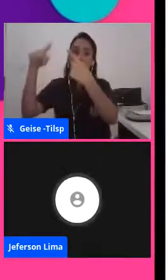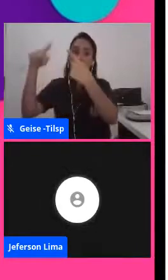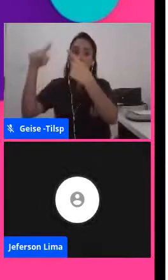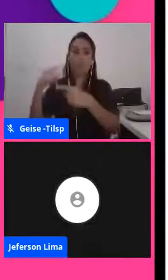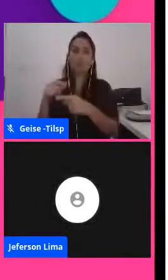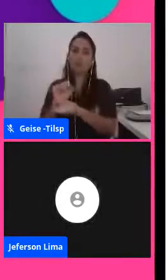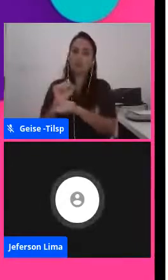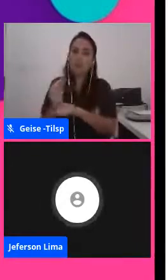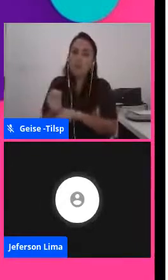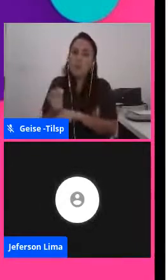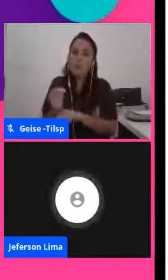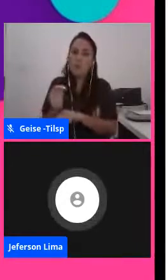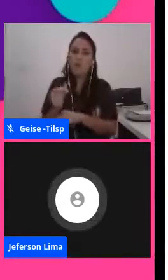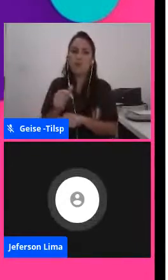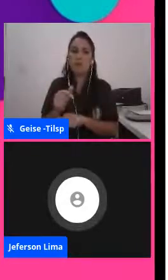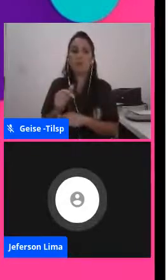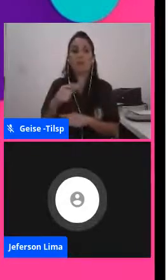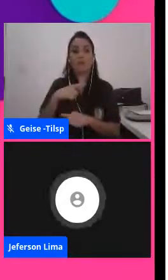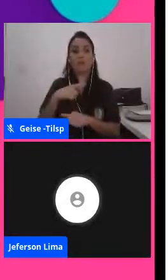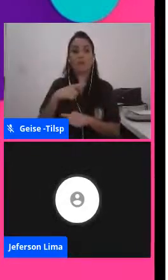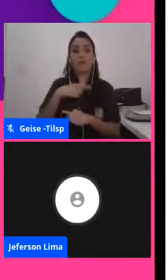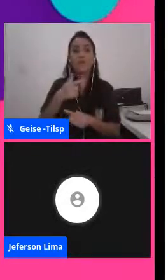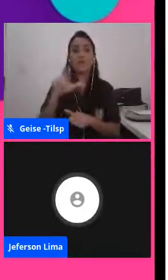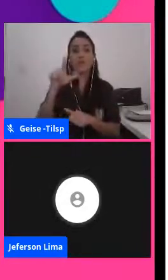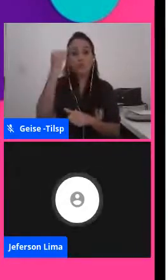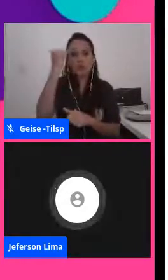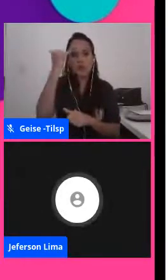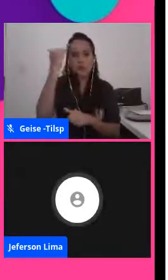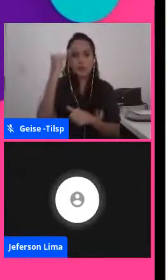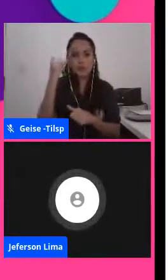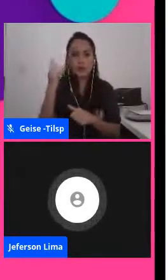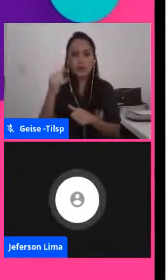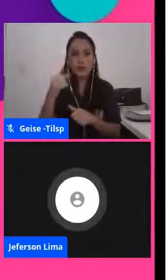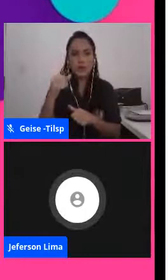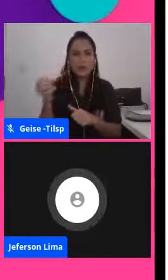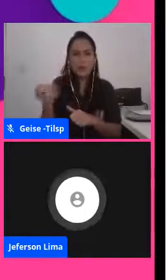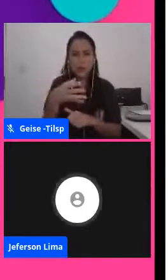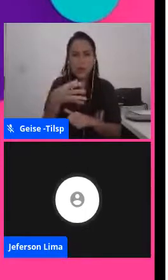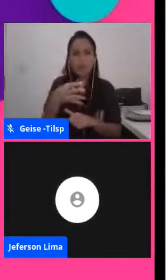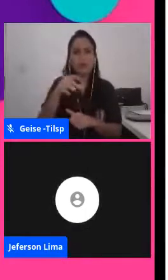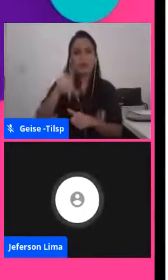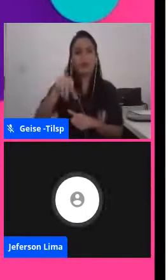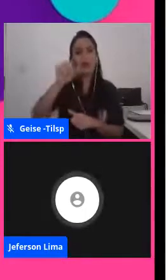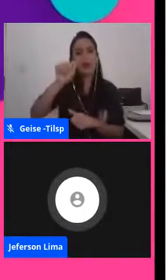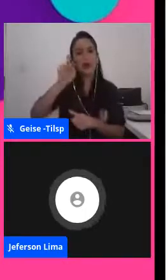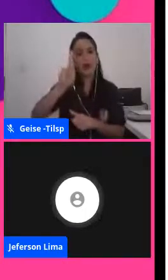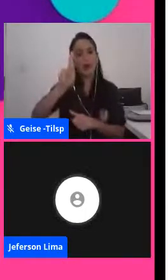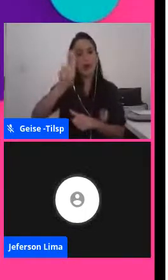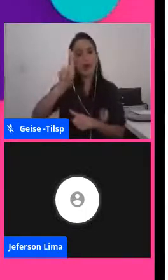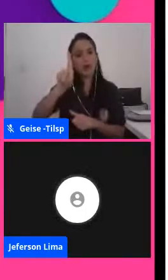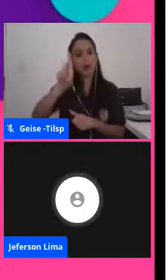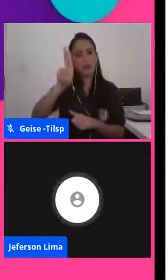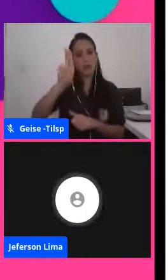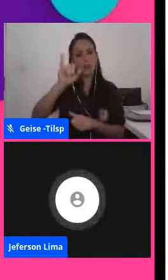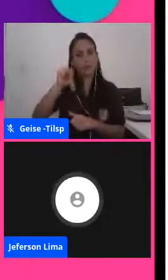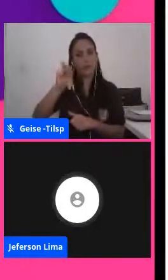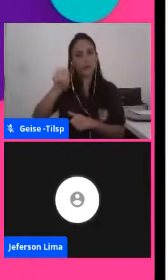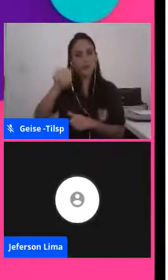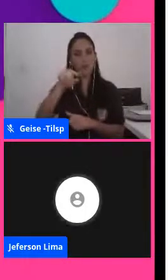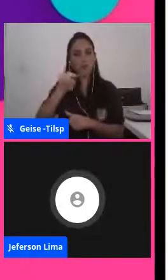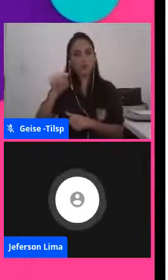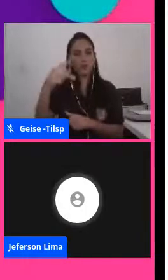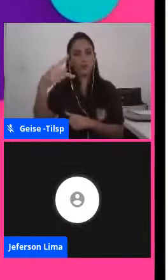colocado ela nesse documento, que o nome dela é, se não me engano, é Arduino Pro IDE. Que aí sim ela vai ter alguns recursos assim